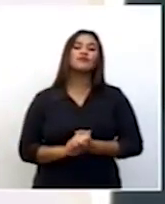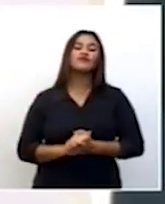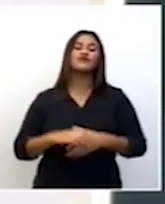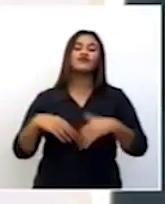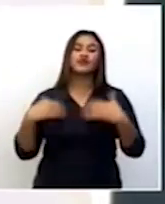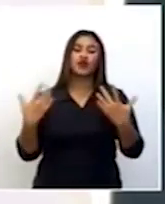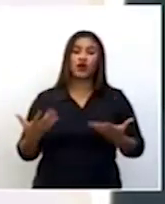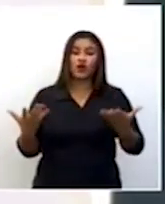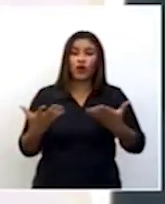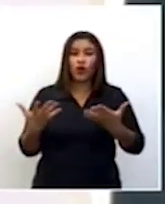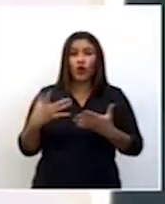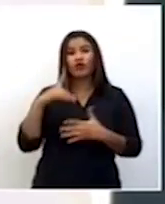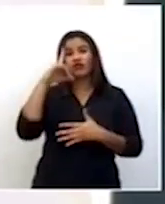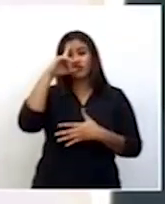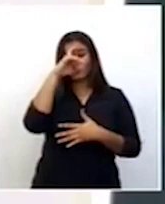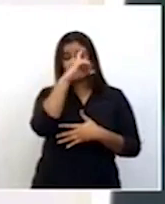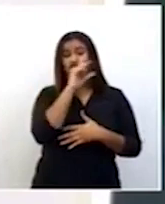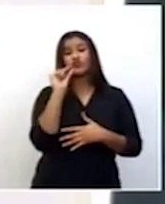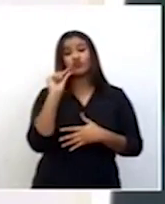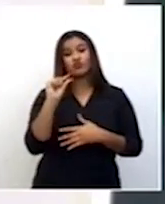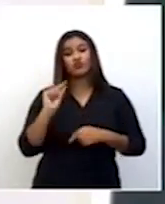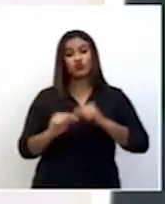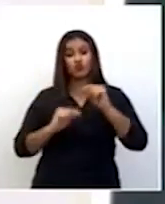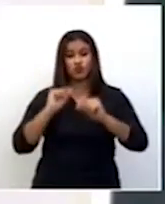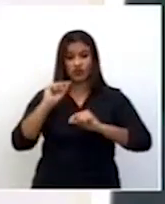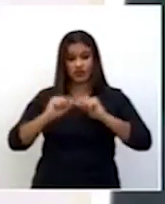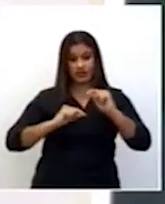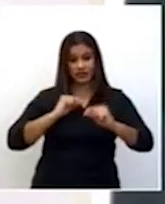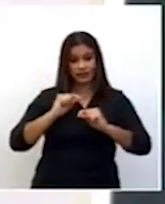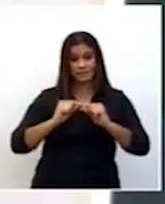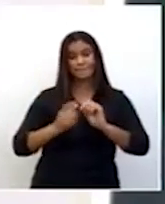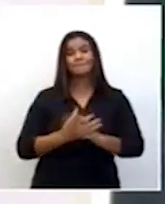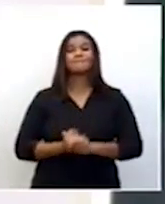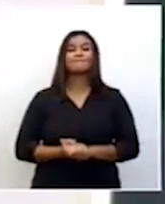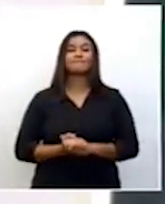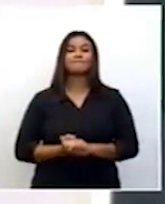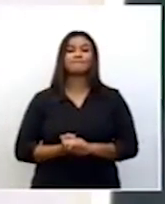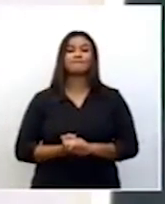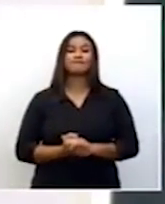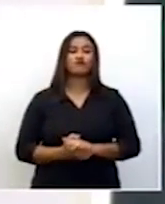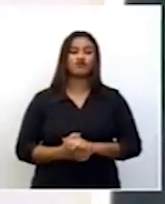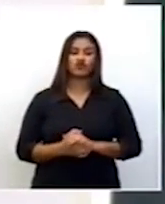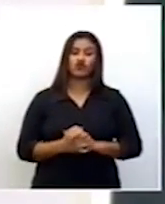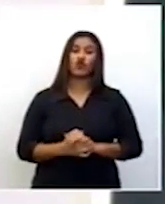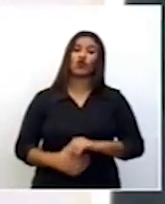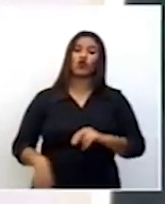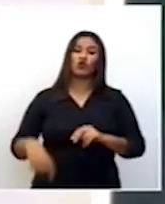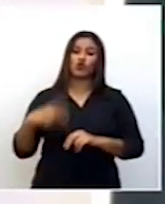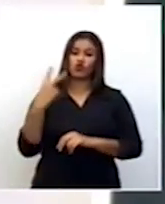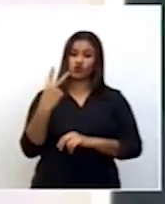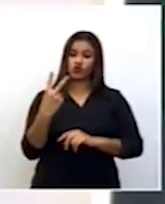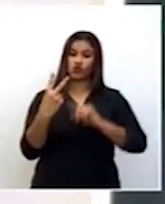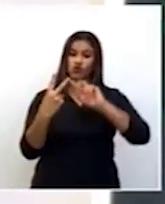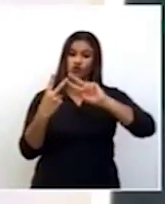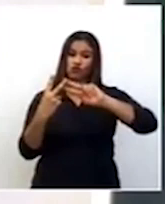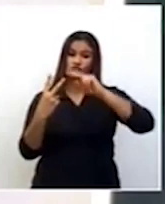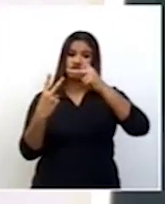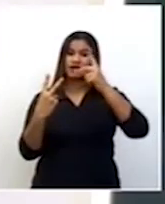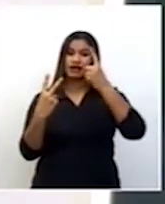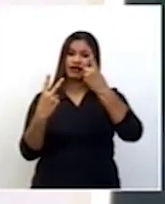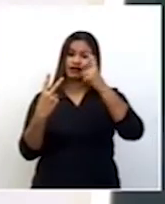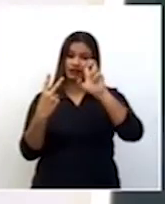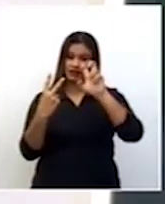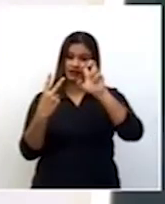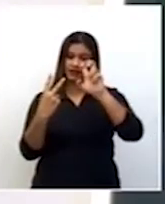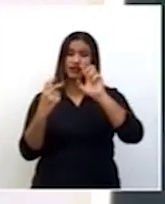um pouquinho mais complexo aí para vocês, né? E nós vamos entender. O 2 elevado a 15 pode fazer uma calculadora, né?